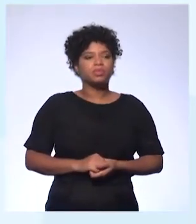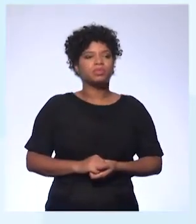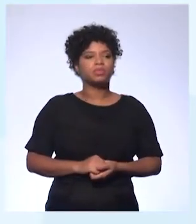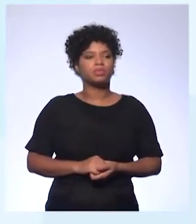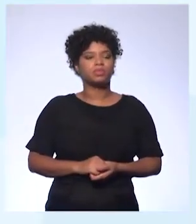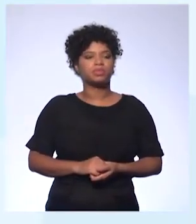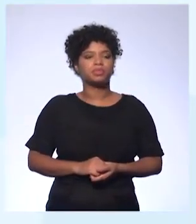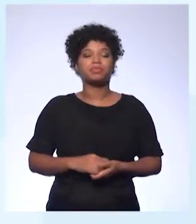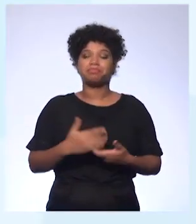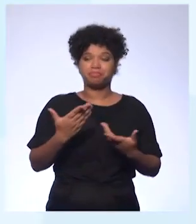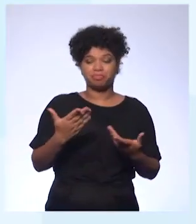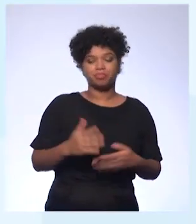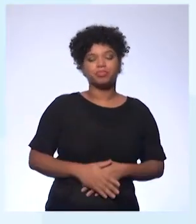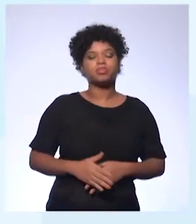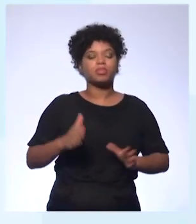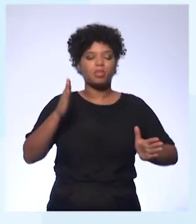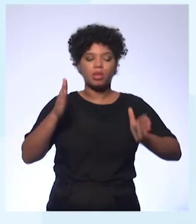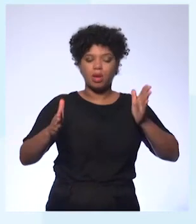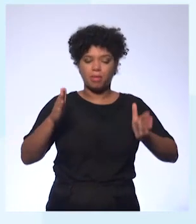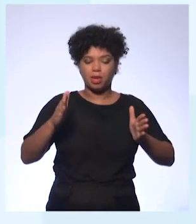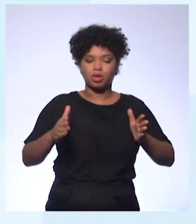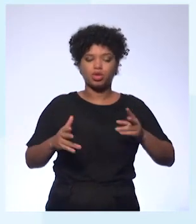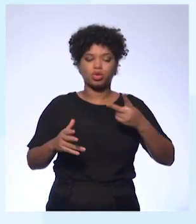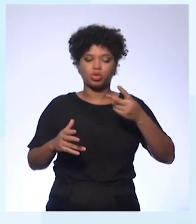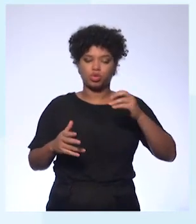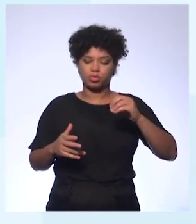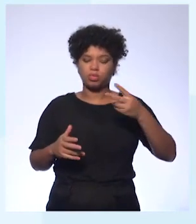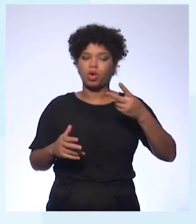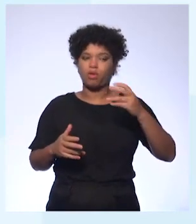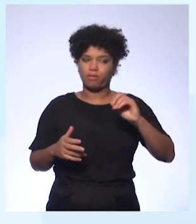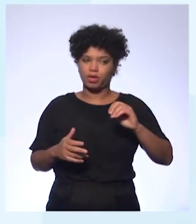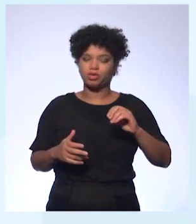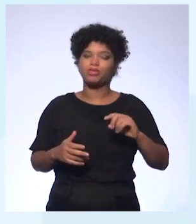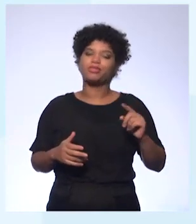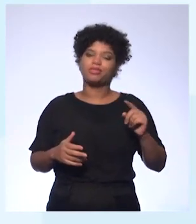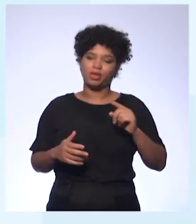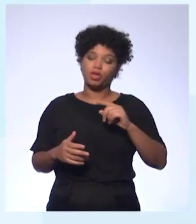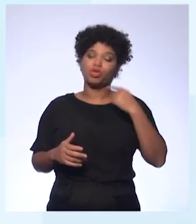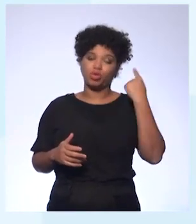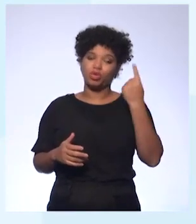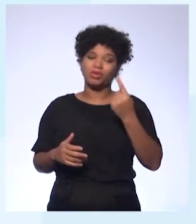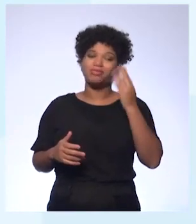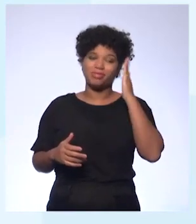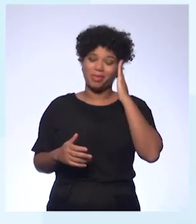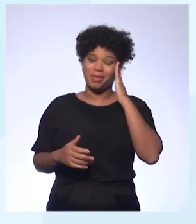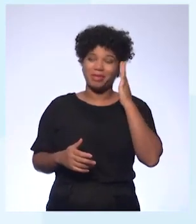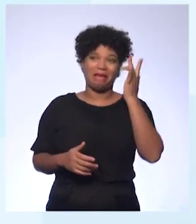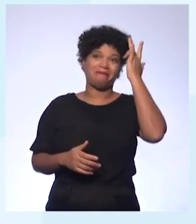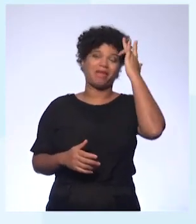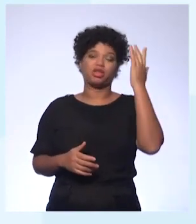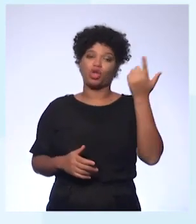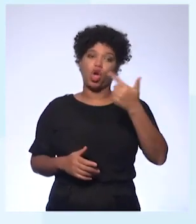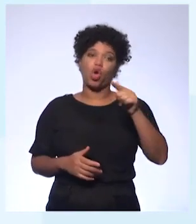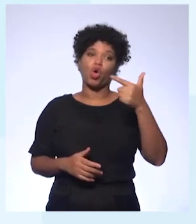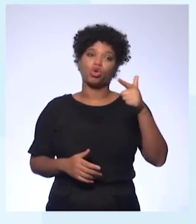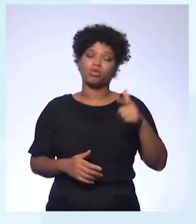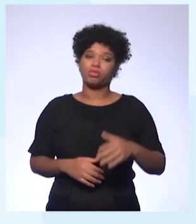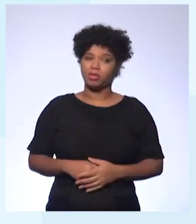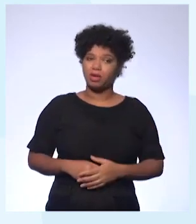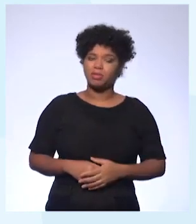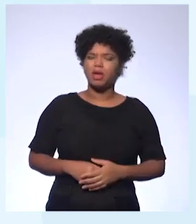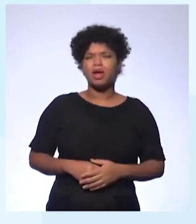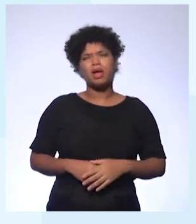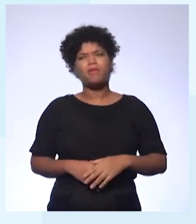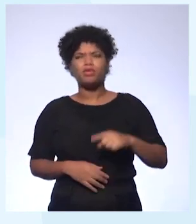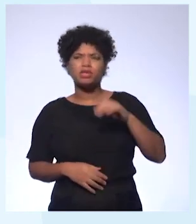Dessa travessia em 2020, que a gente sabe, né, professores, que nem sempre foi fácil, quais os pontos fortes que